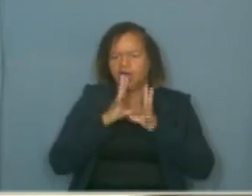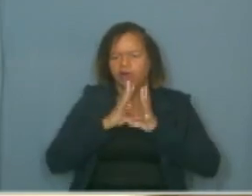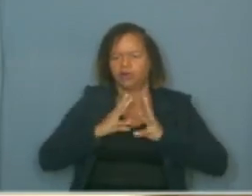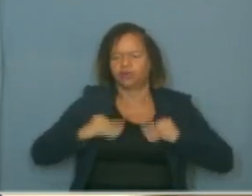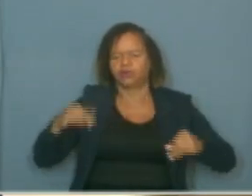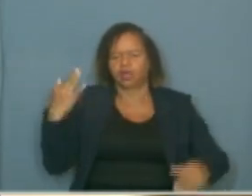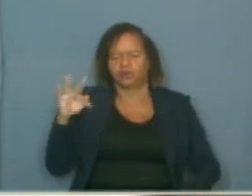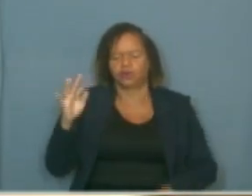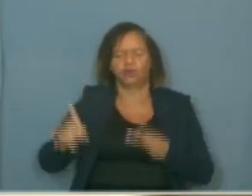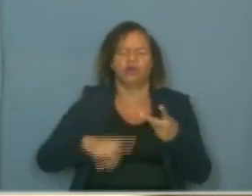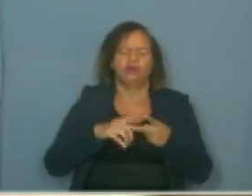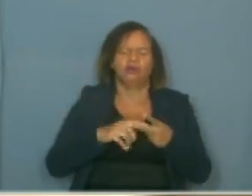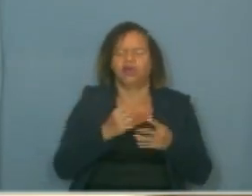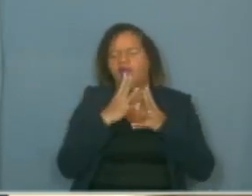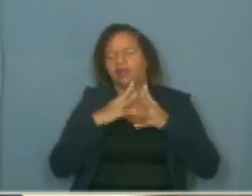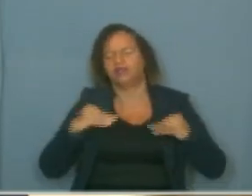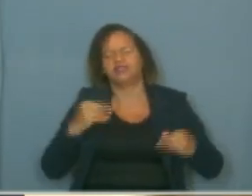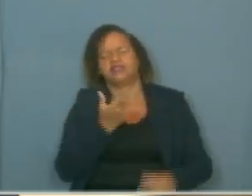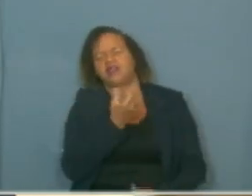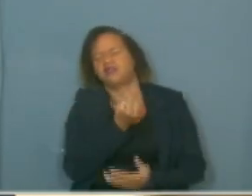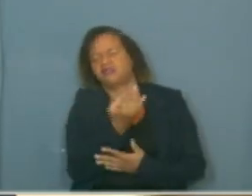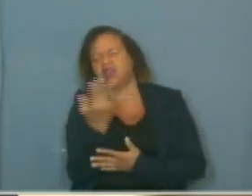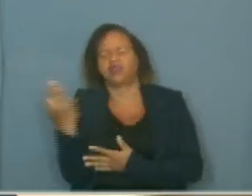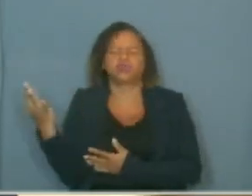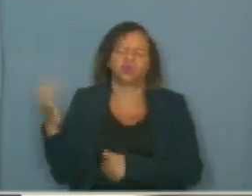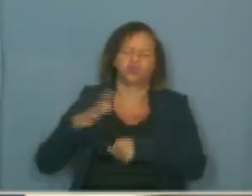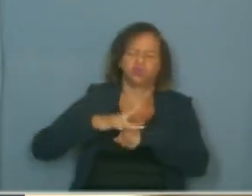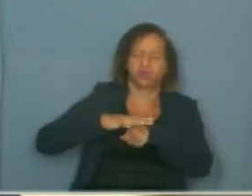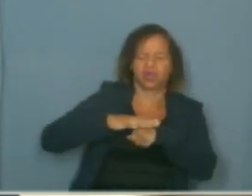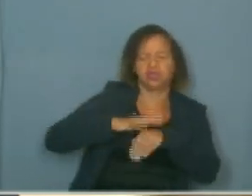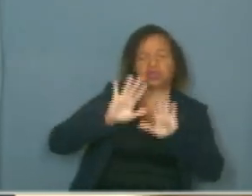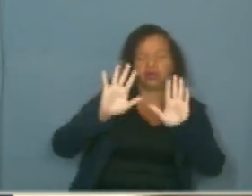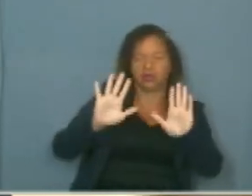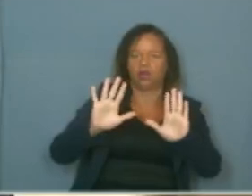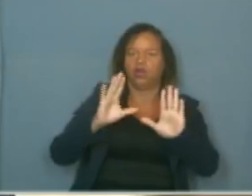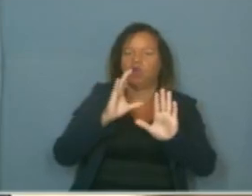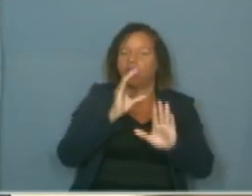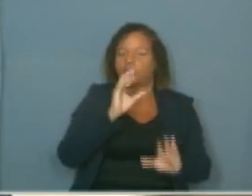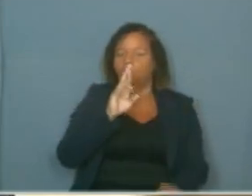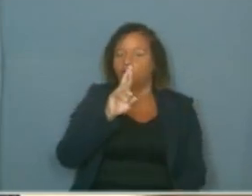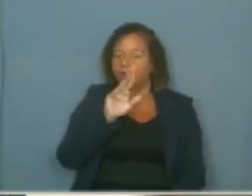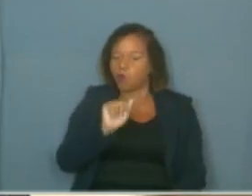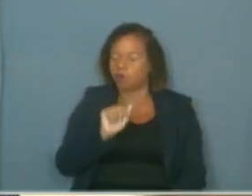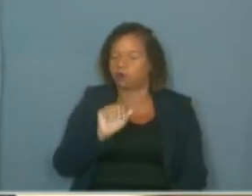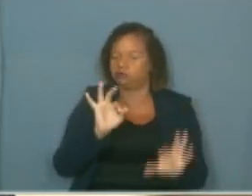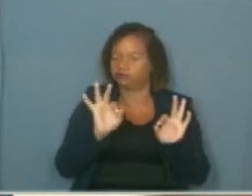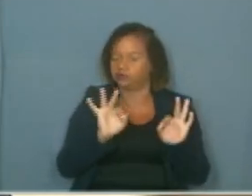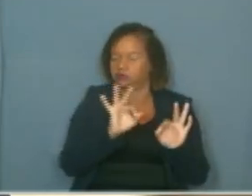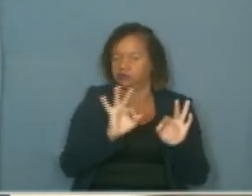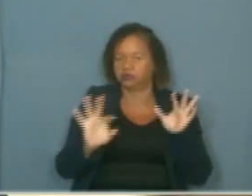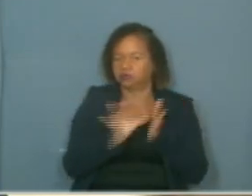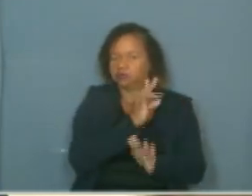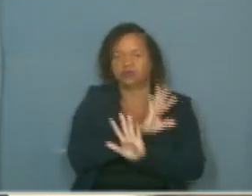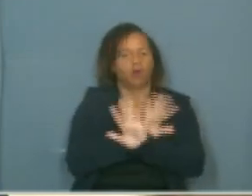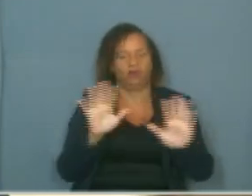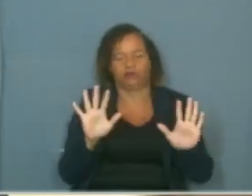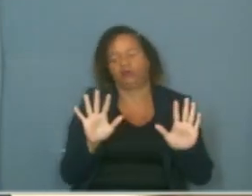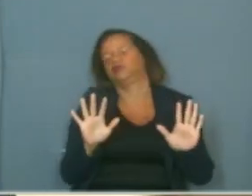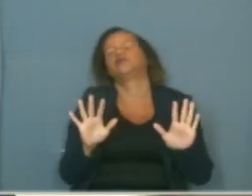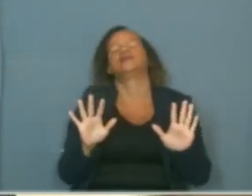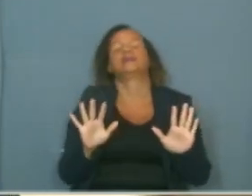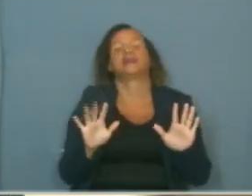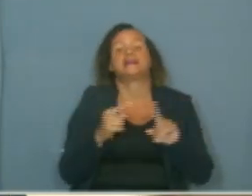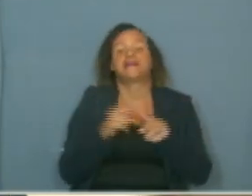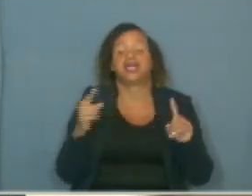dor ou para o alívio de várias outras enfermidades, embora ainda não cure nenhum. A gente não está falando de uma panaceia que vai curar tudo, mas a gente